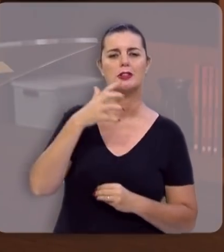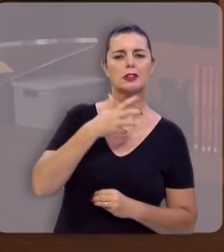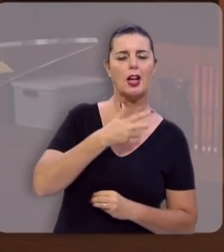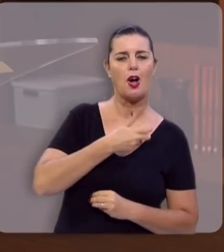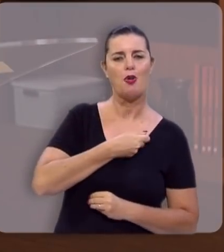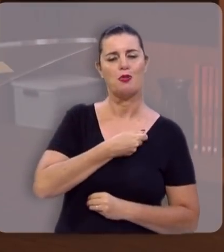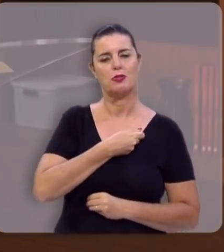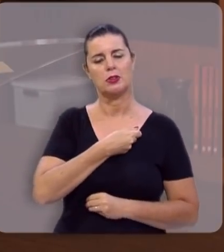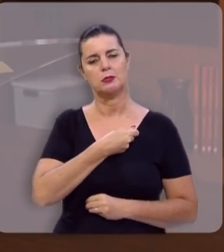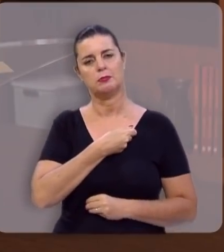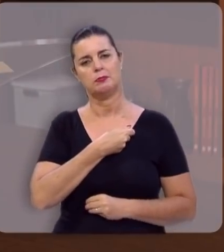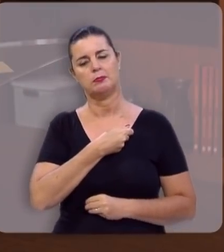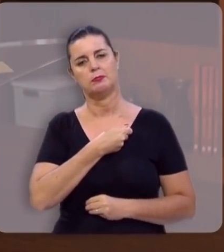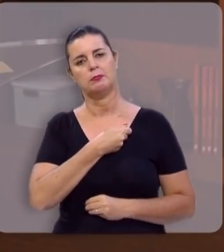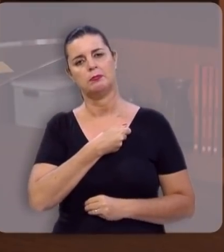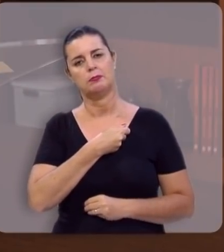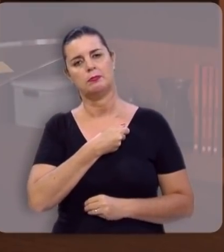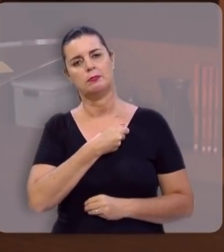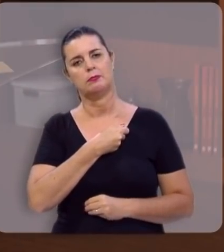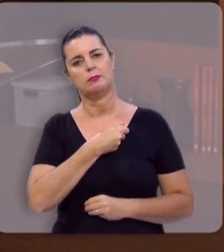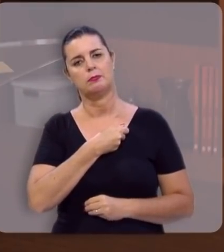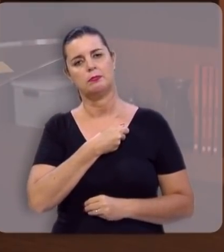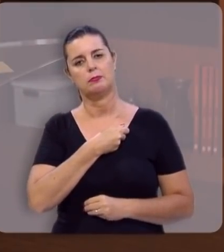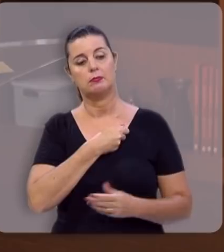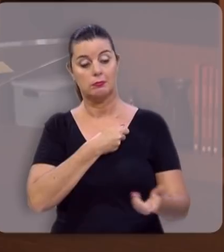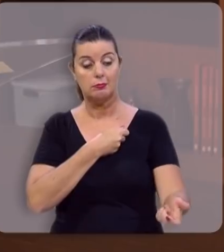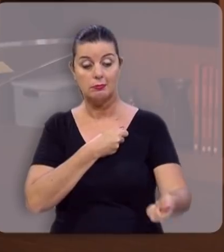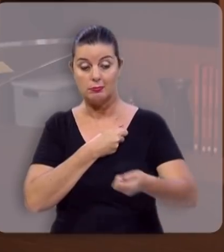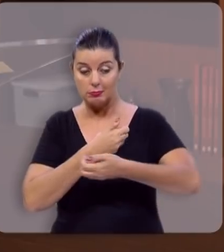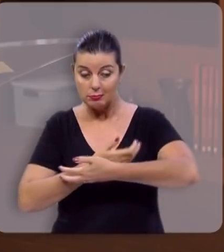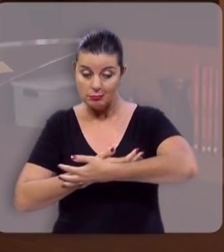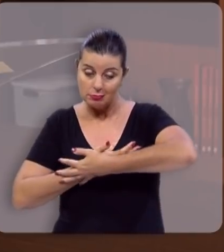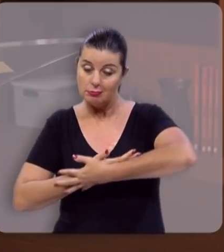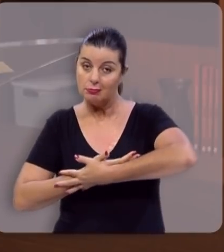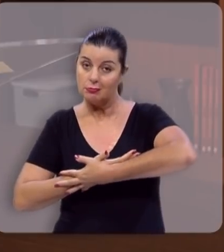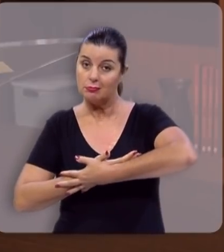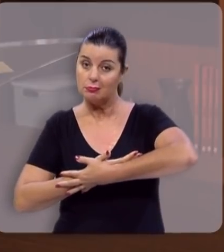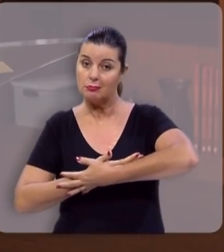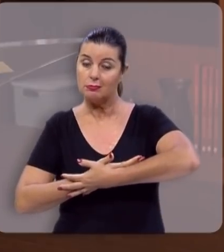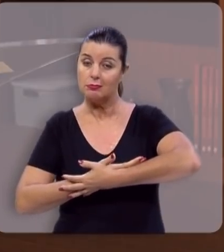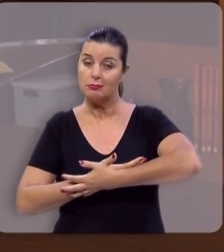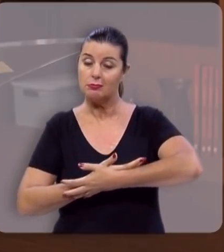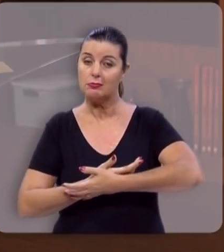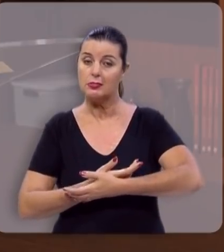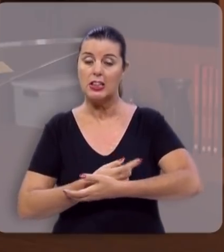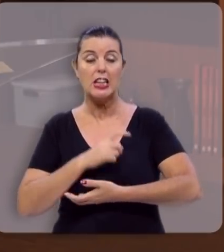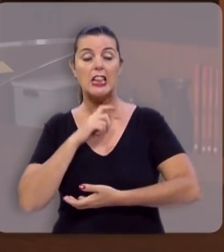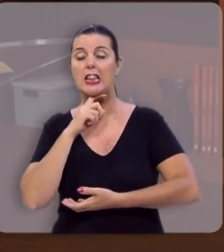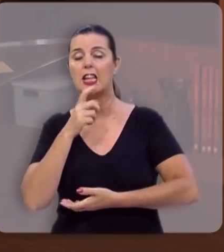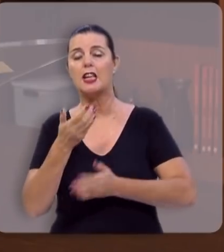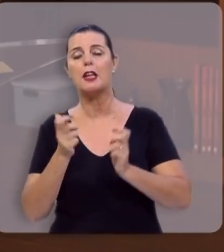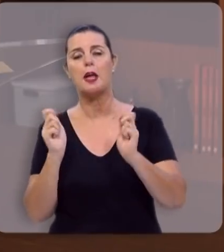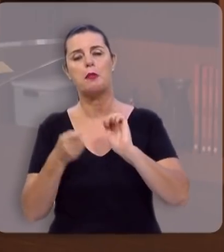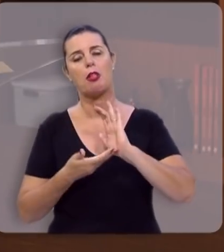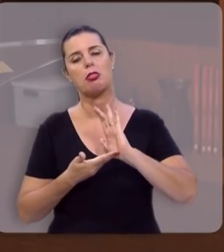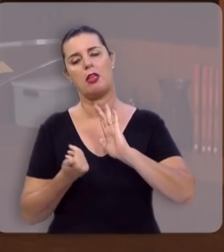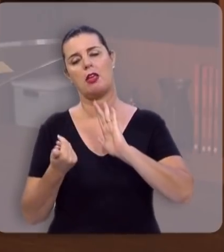você, e segura você nos seus braços, de onde ninguém pode arrancar